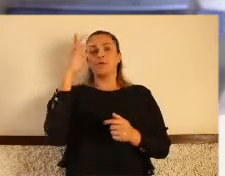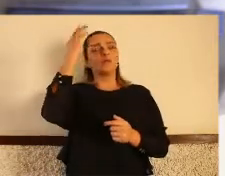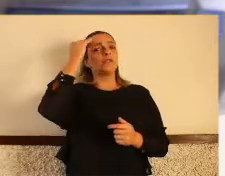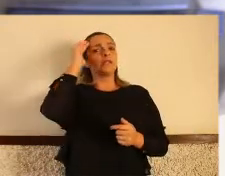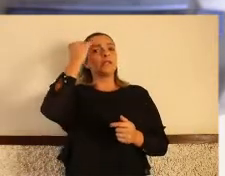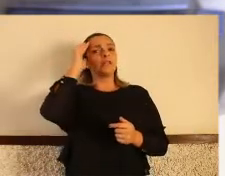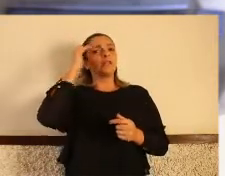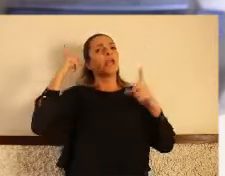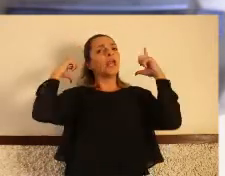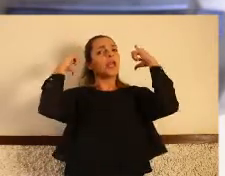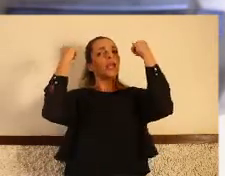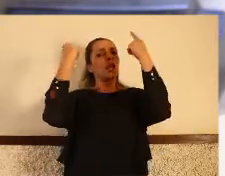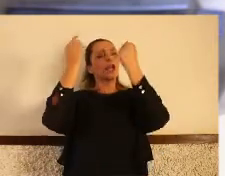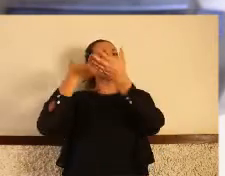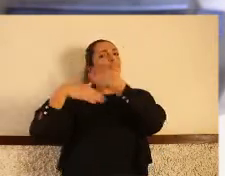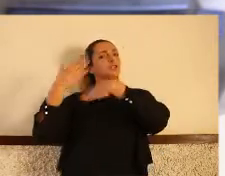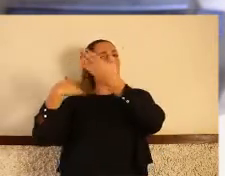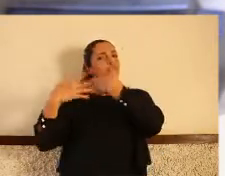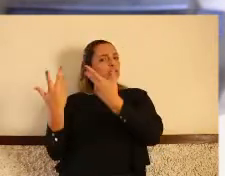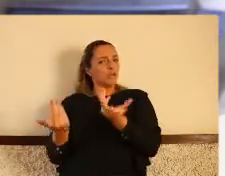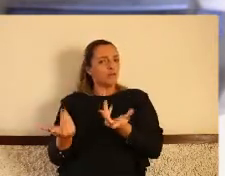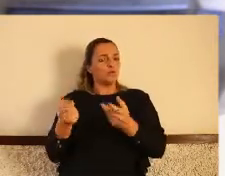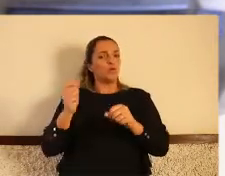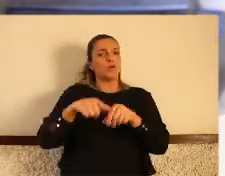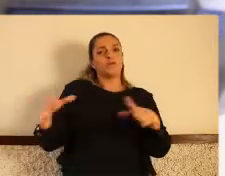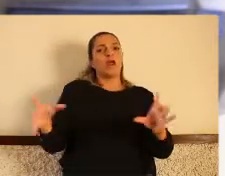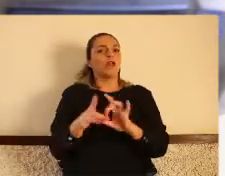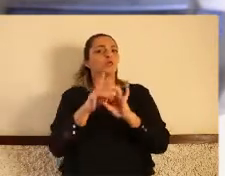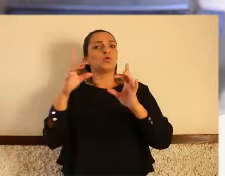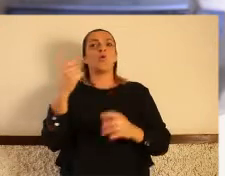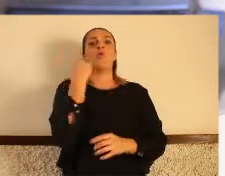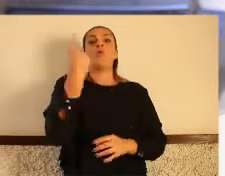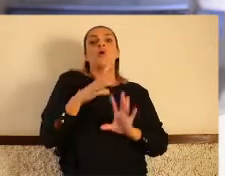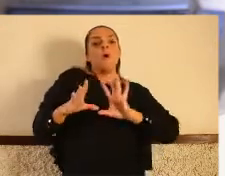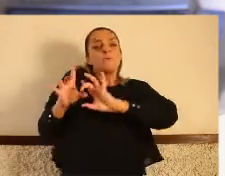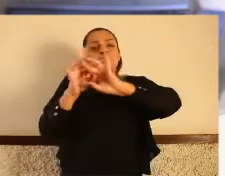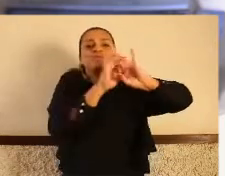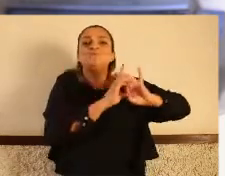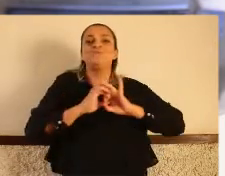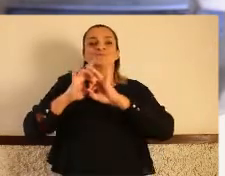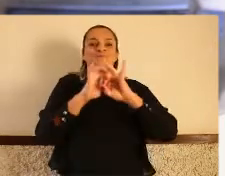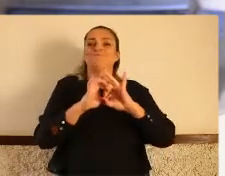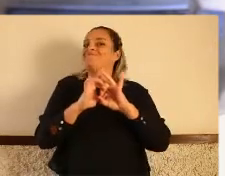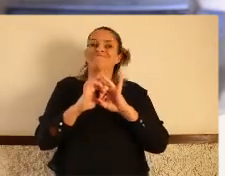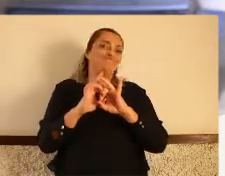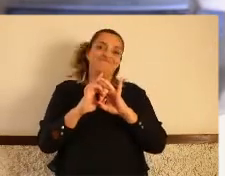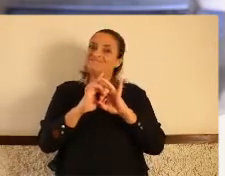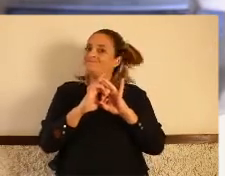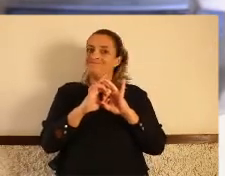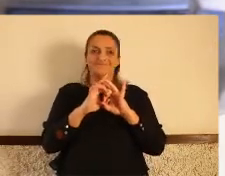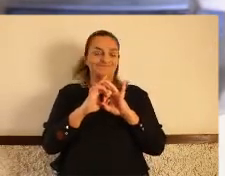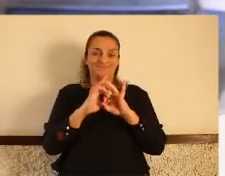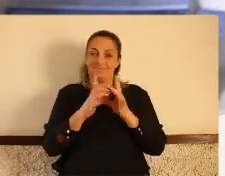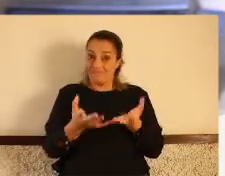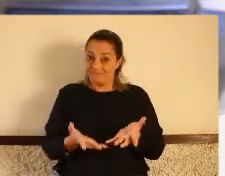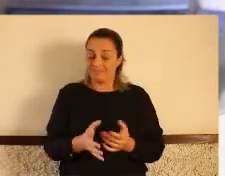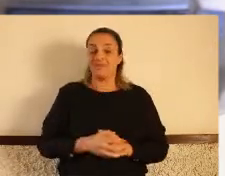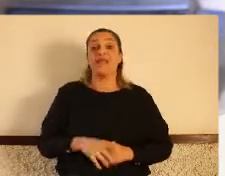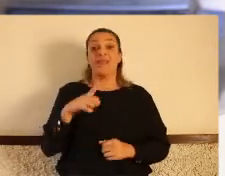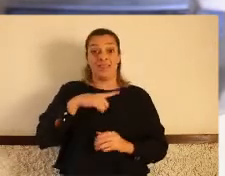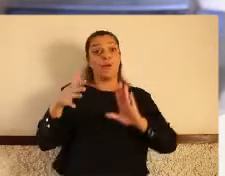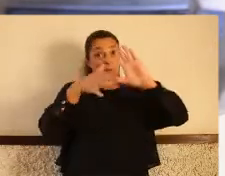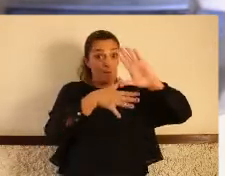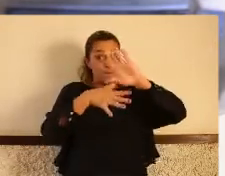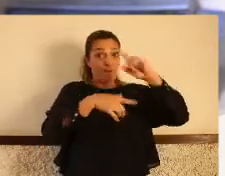Grécia Antiga como sendo uma nação única, como sendo uma nação unificada, um Estado unificado. Nós temos então aqui nesse